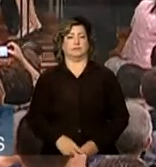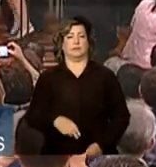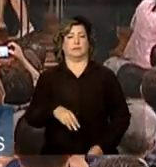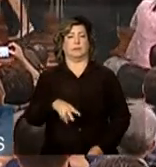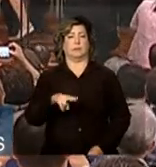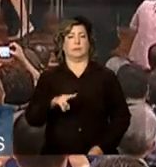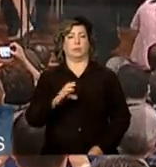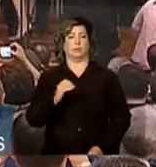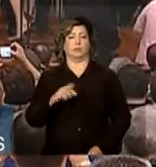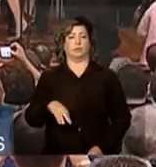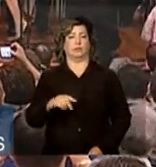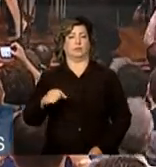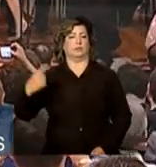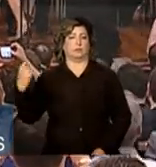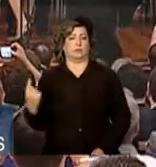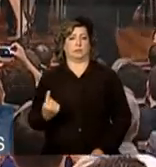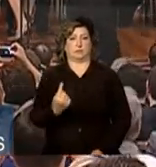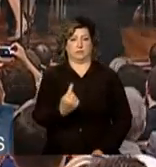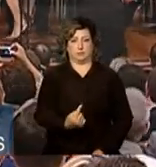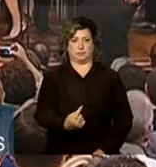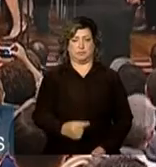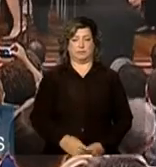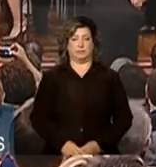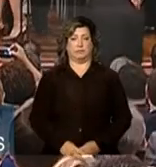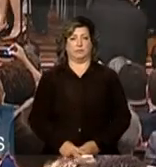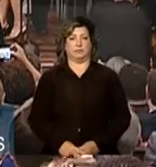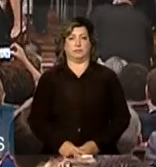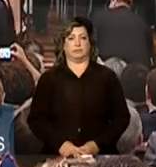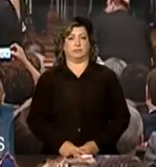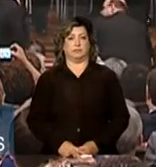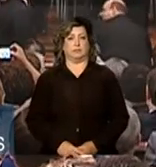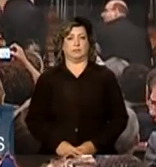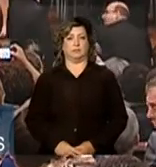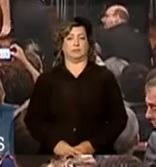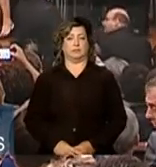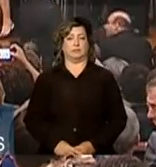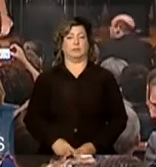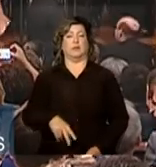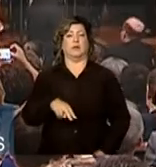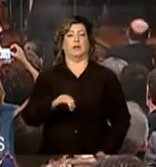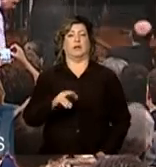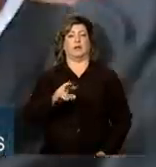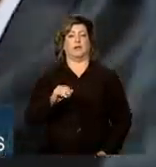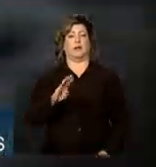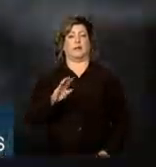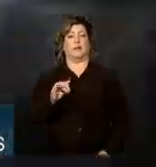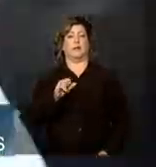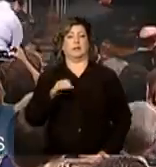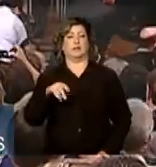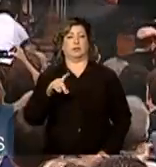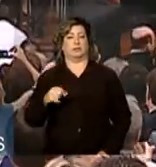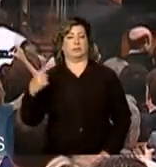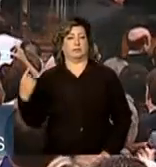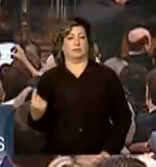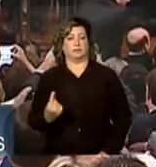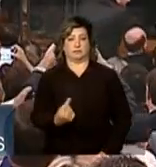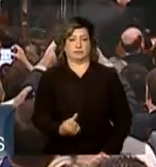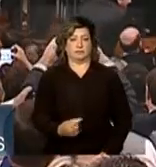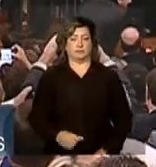Mussum, Lourival Aparecido Bernardino de Seixas, Nova Bassano, Darcílio Luiz Pauleto,